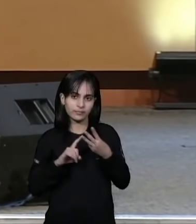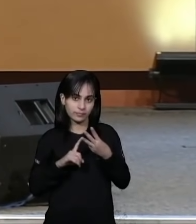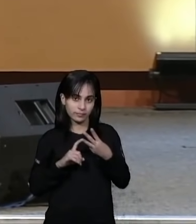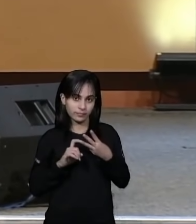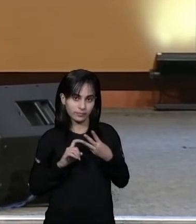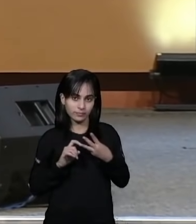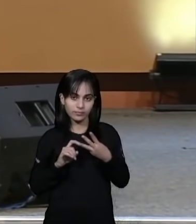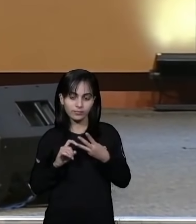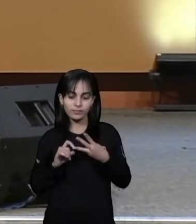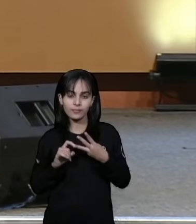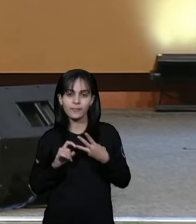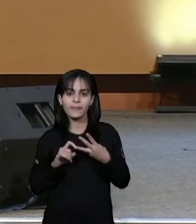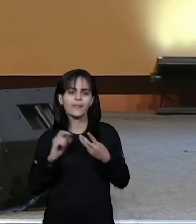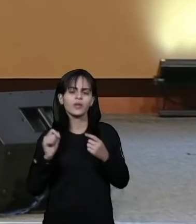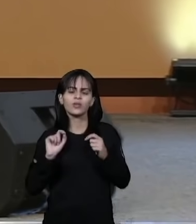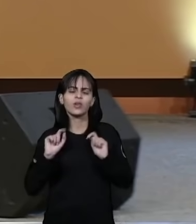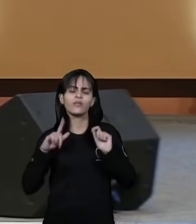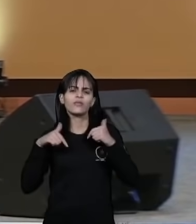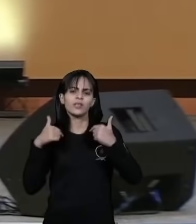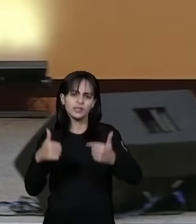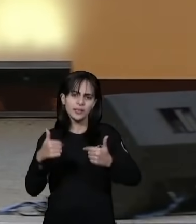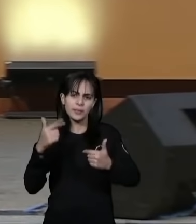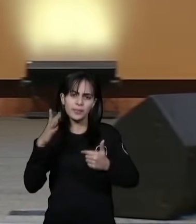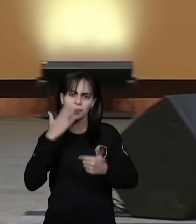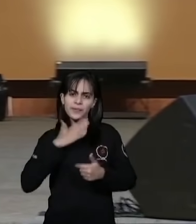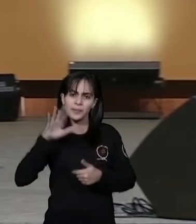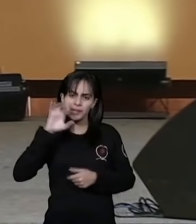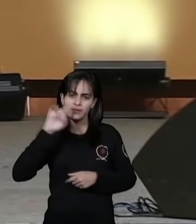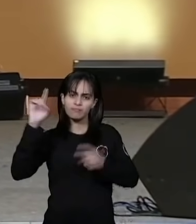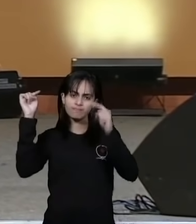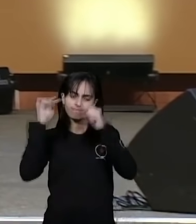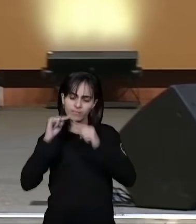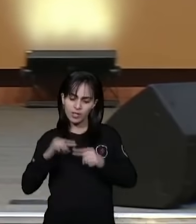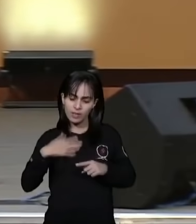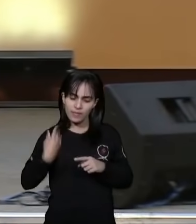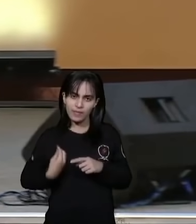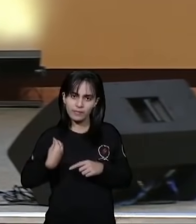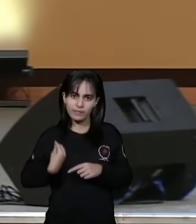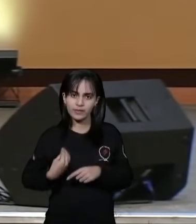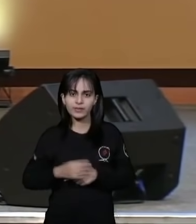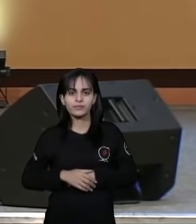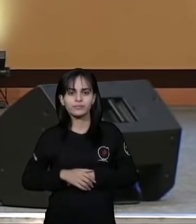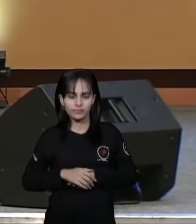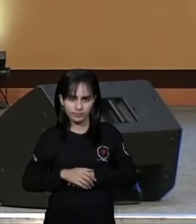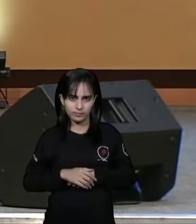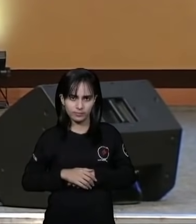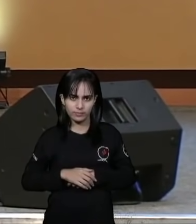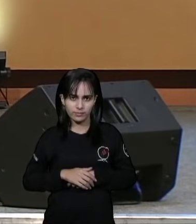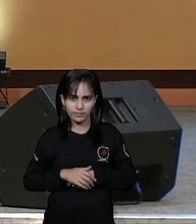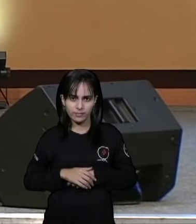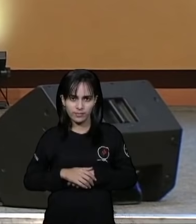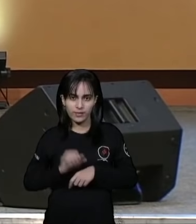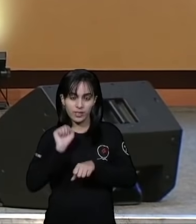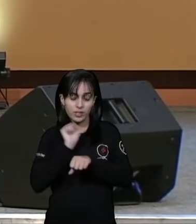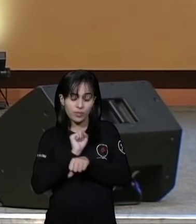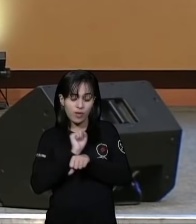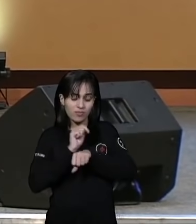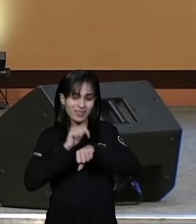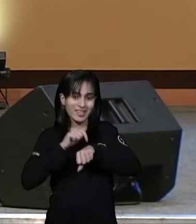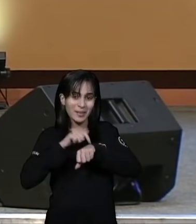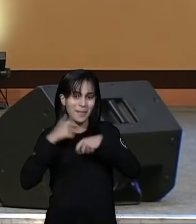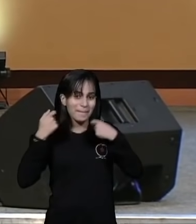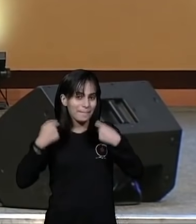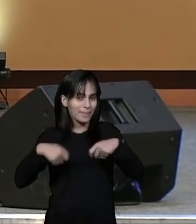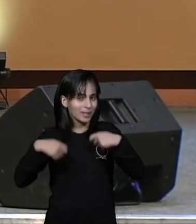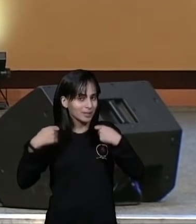o que eu tenho que fazer para que as promessas de Deus se manifesta na minha vida espere o tempo que